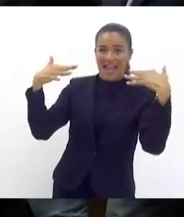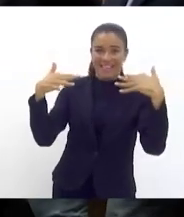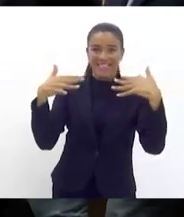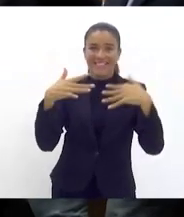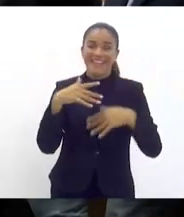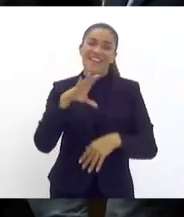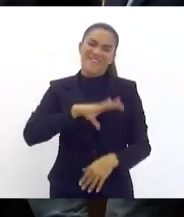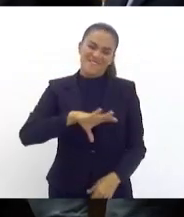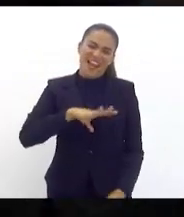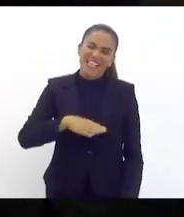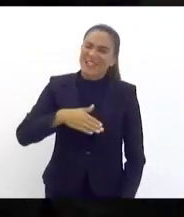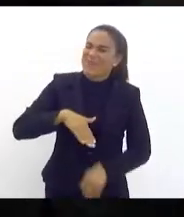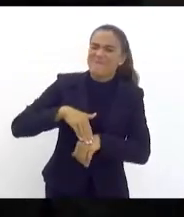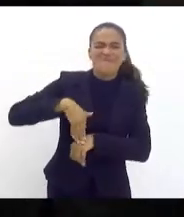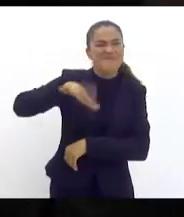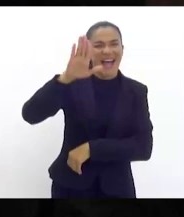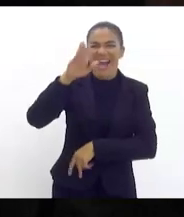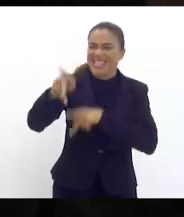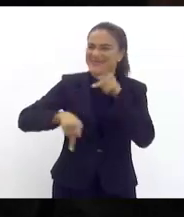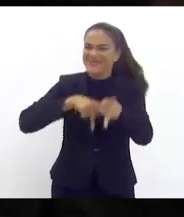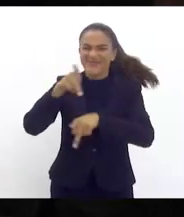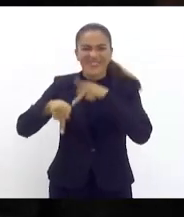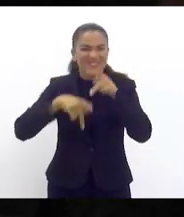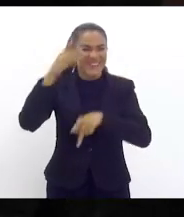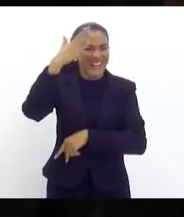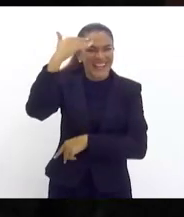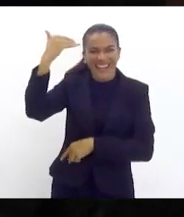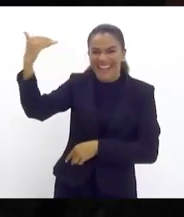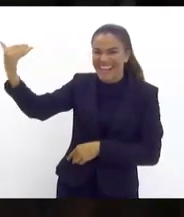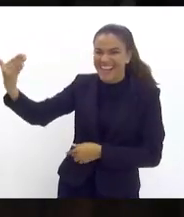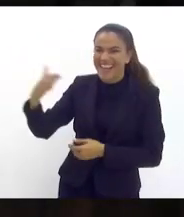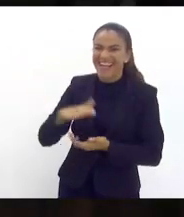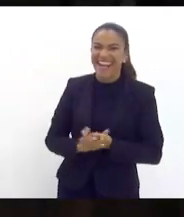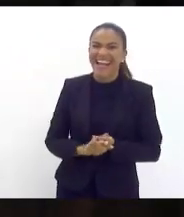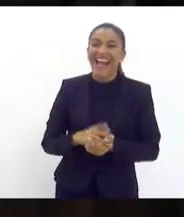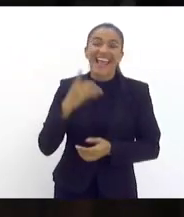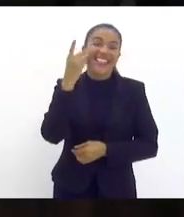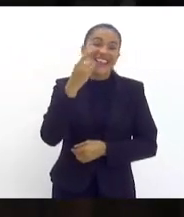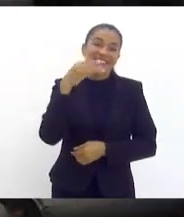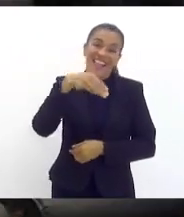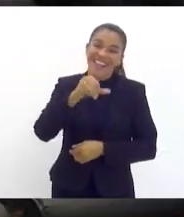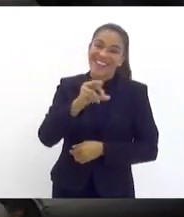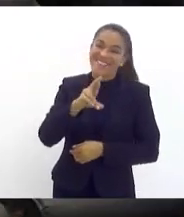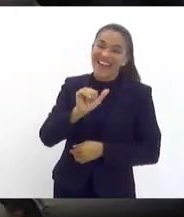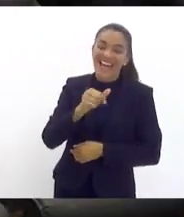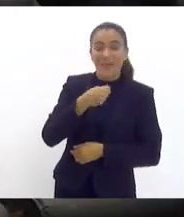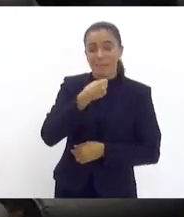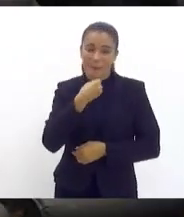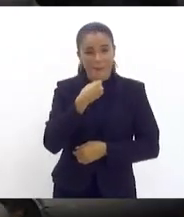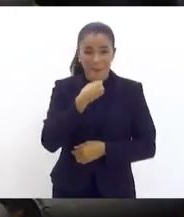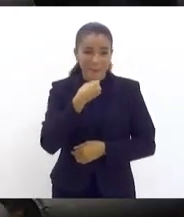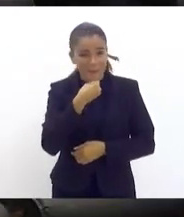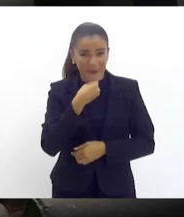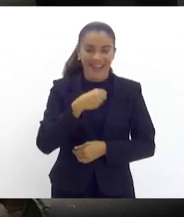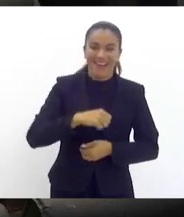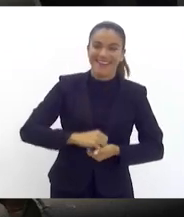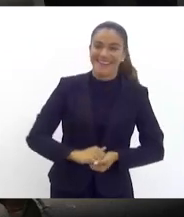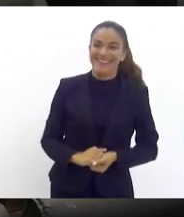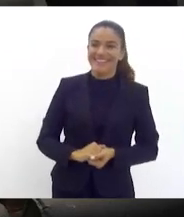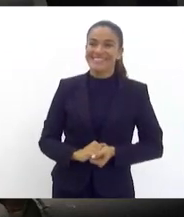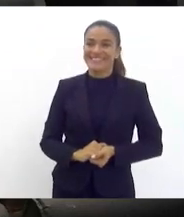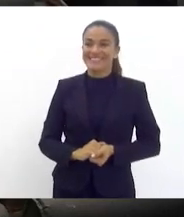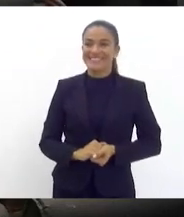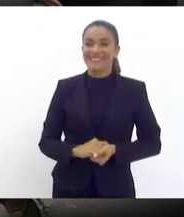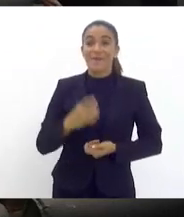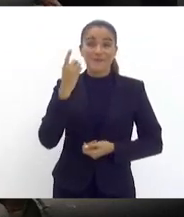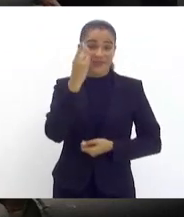Gama é o time mais popular, com a presidente Marta Rocha na voz. Discutir, presidente. Discutir,